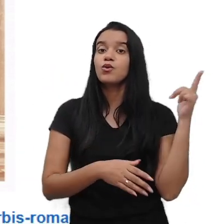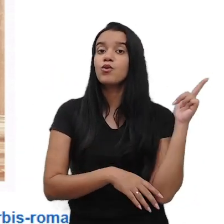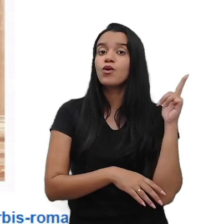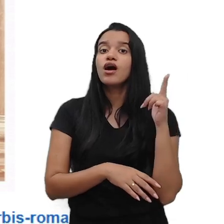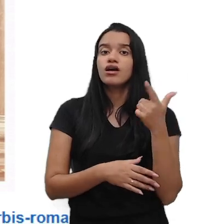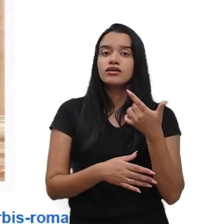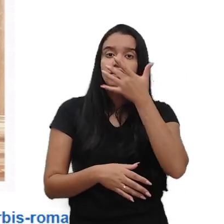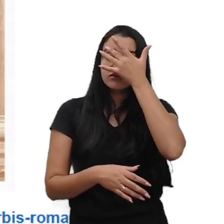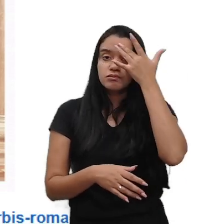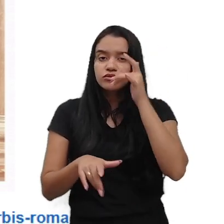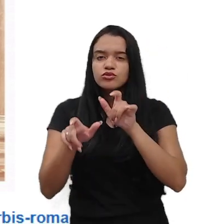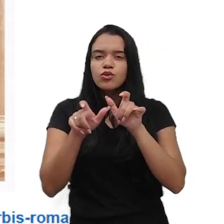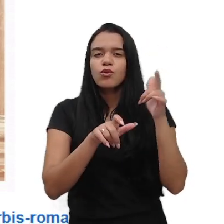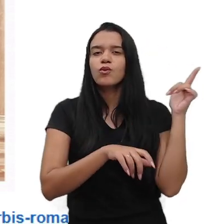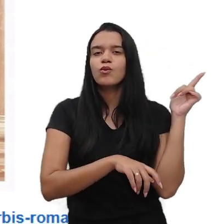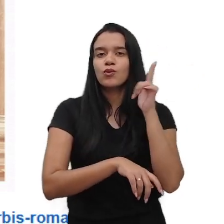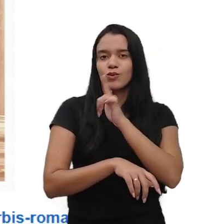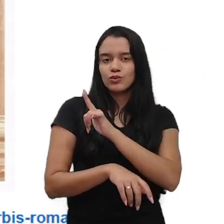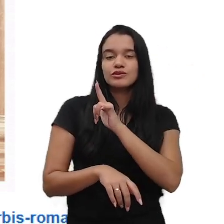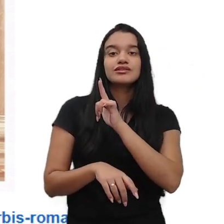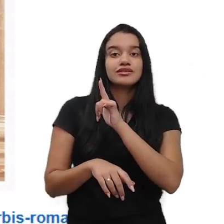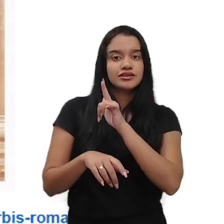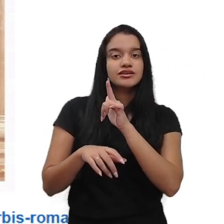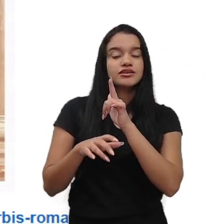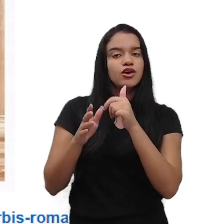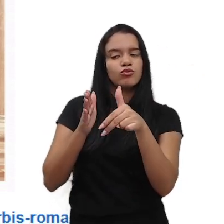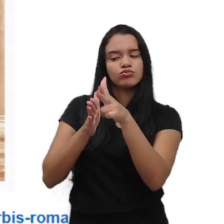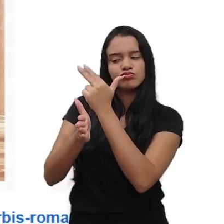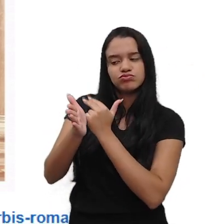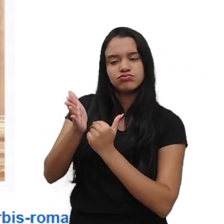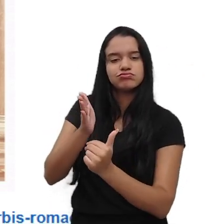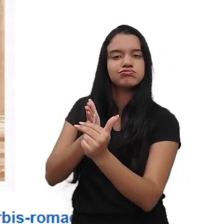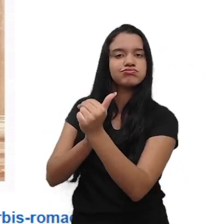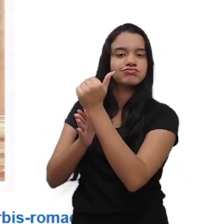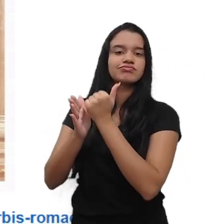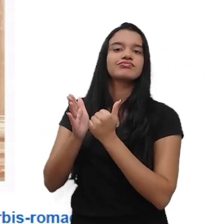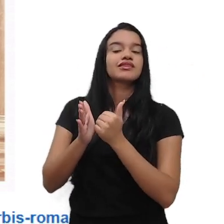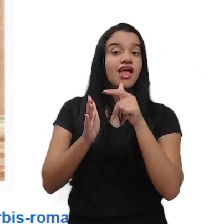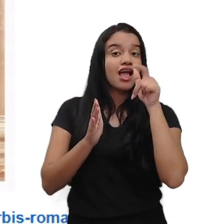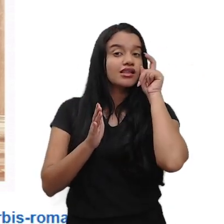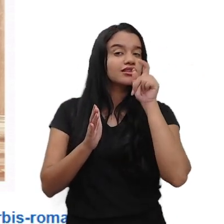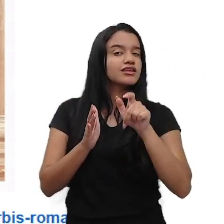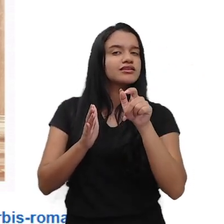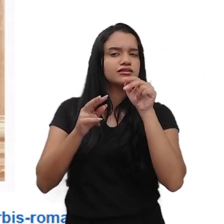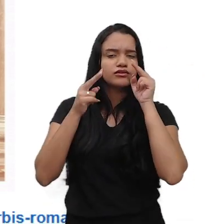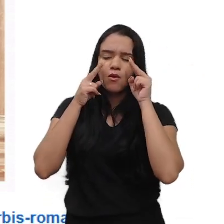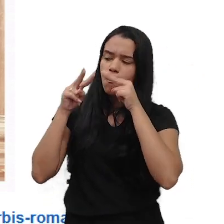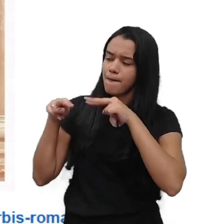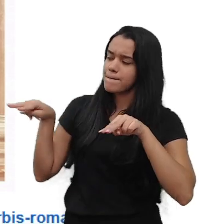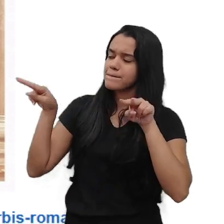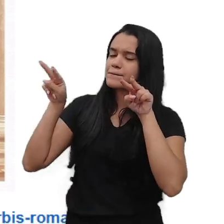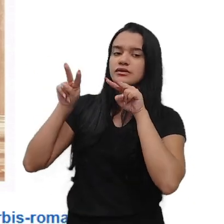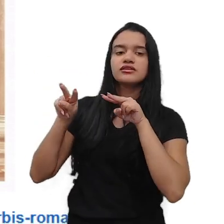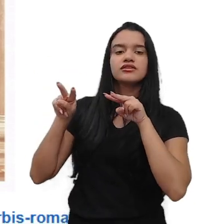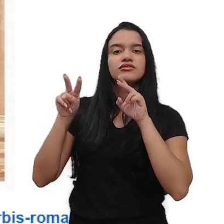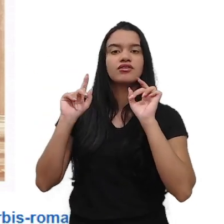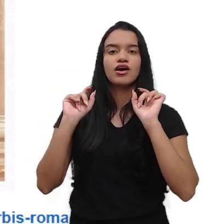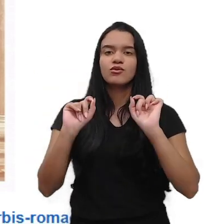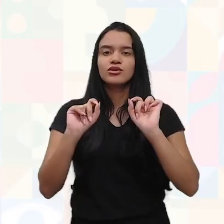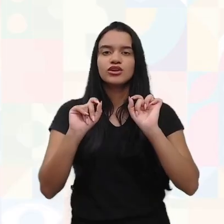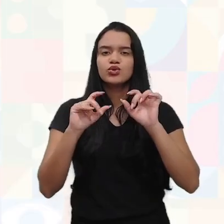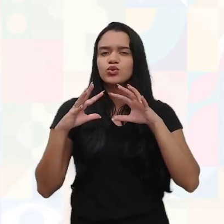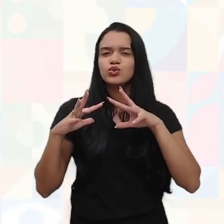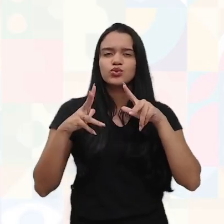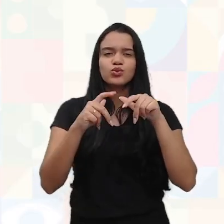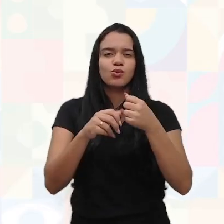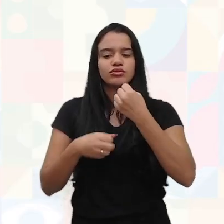fazer esse levantamento cadastral e registrar isso de forma precisa. É interessante observar que tudo que